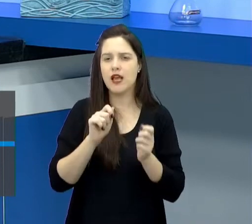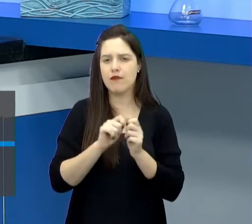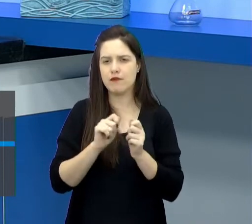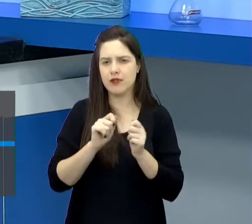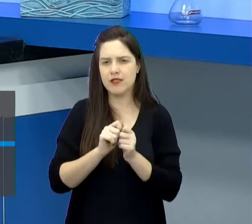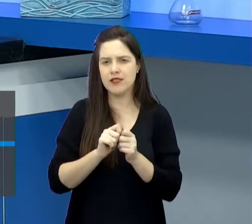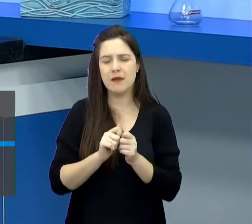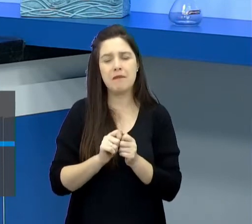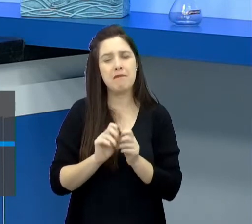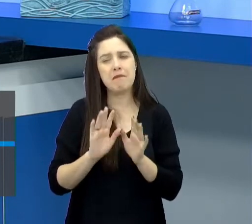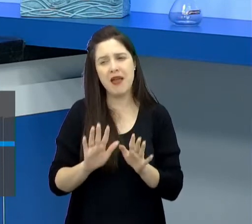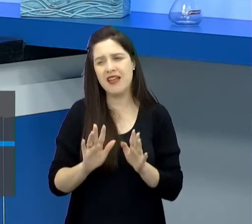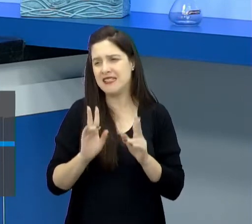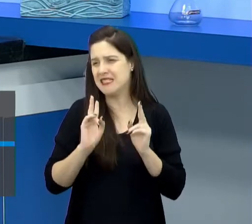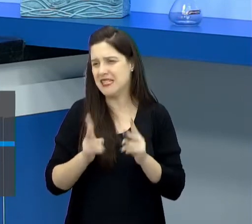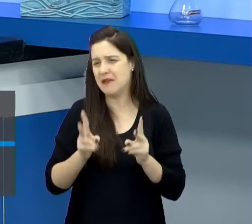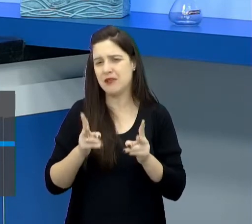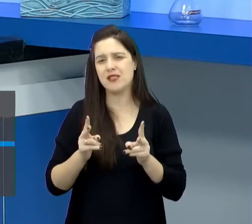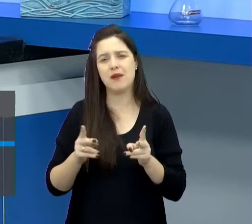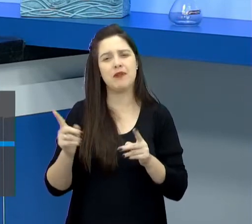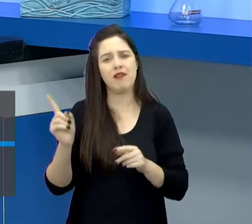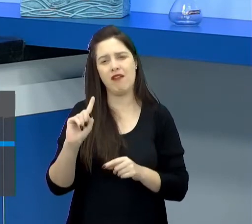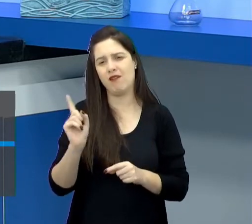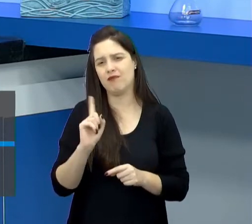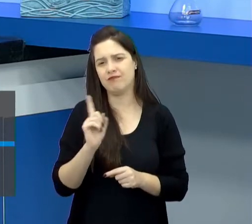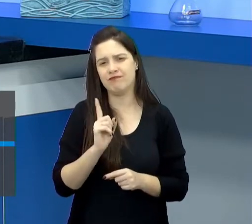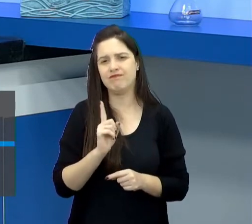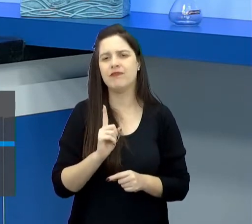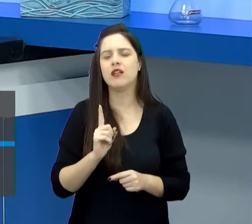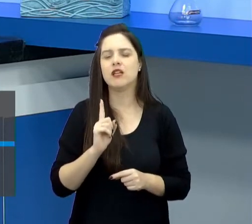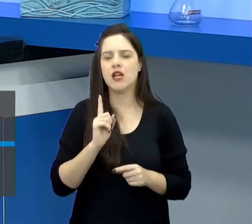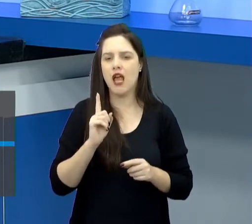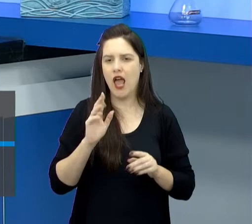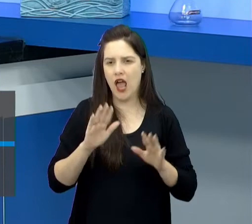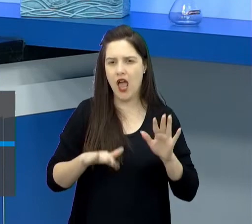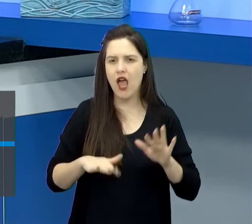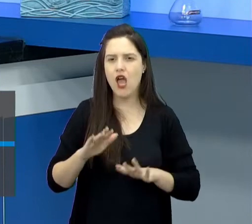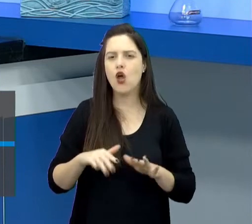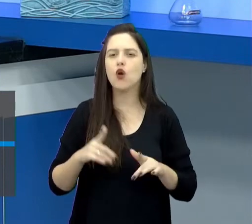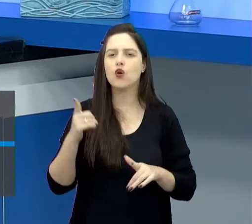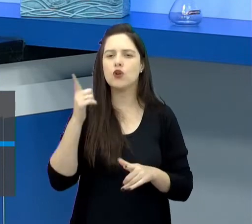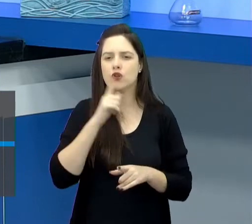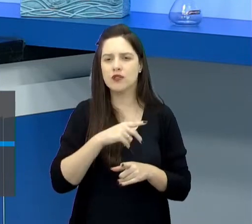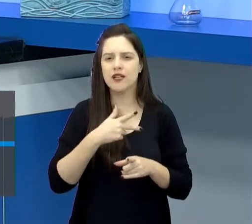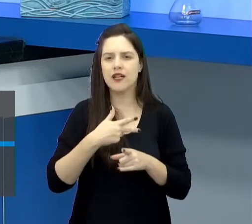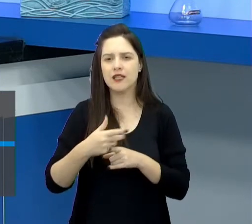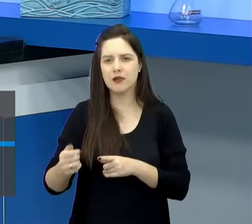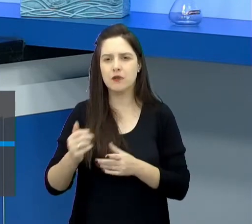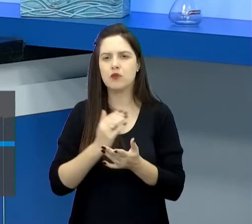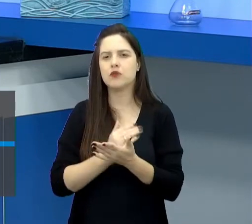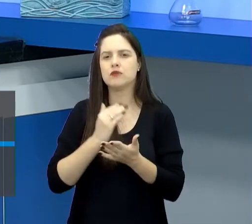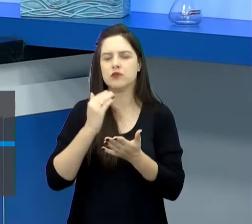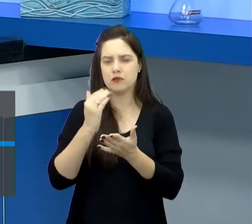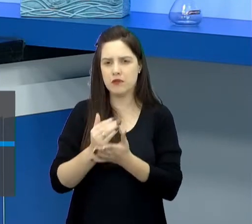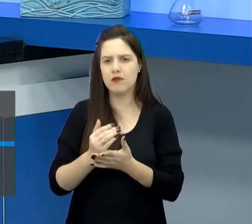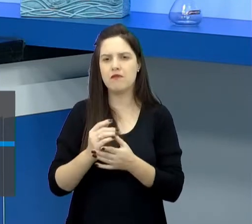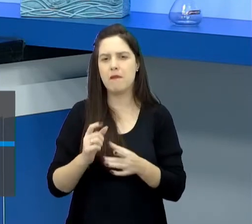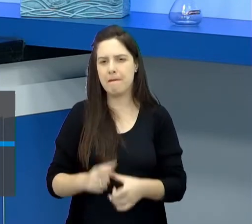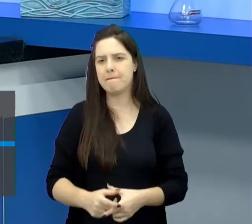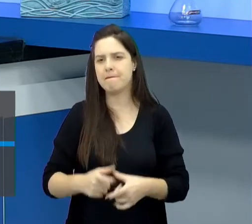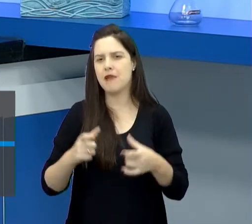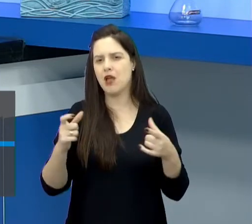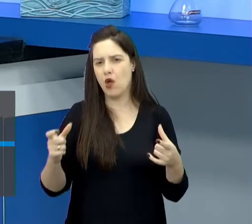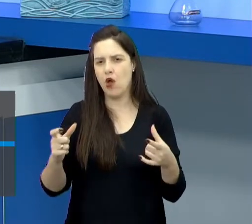mas nem sempre o que é previsível é realizado. O realizado pode ser muito maior do que o previsível. A